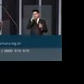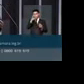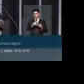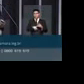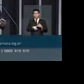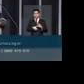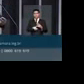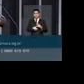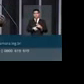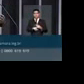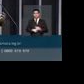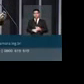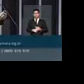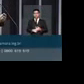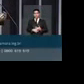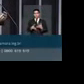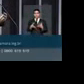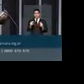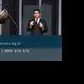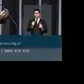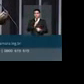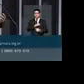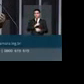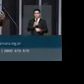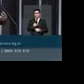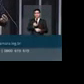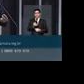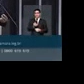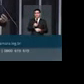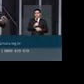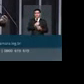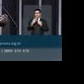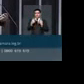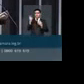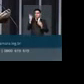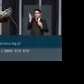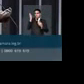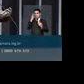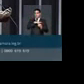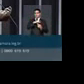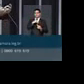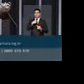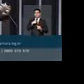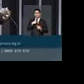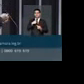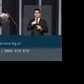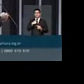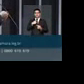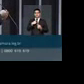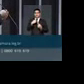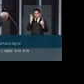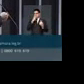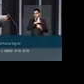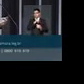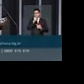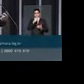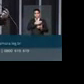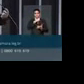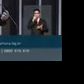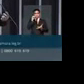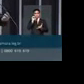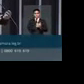Cecim, foi tão covardemente explorado contra a Rosinha, minha